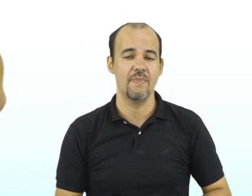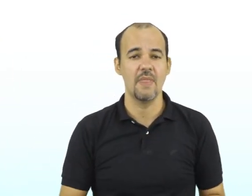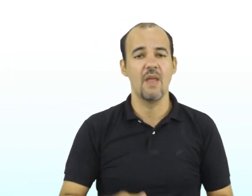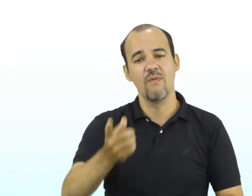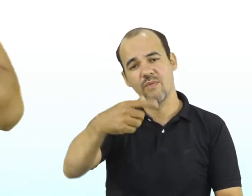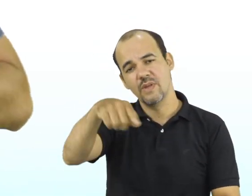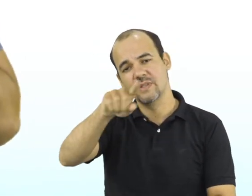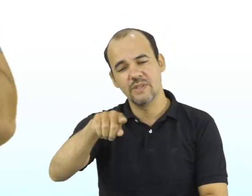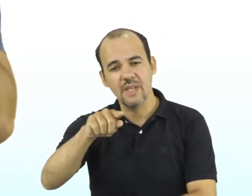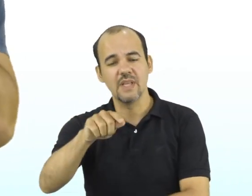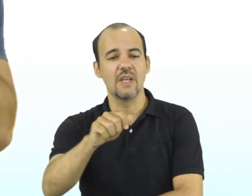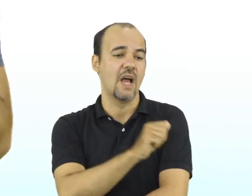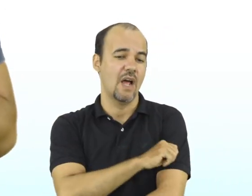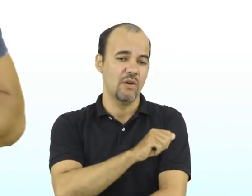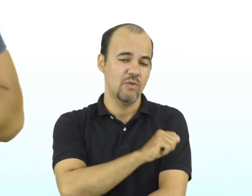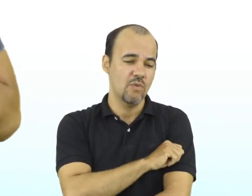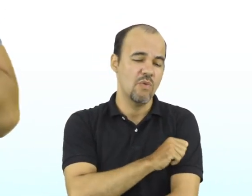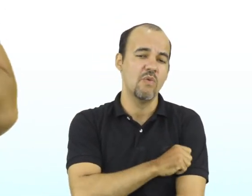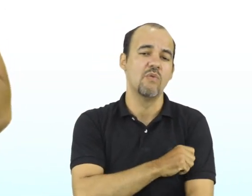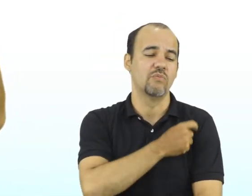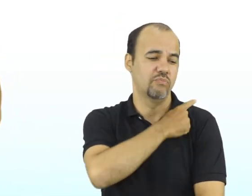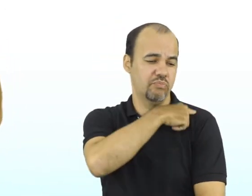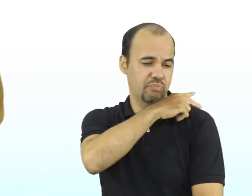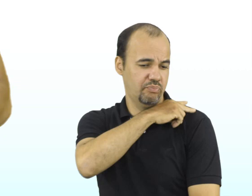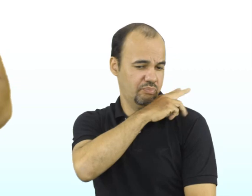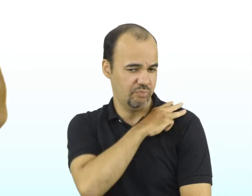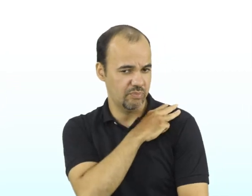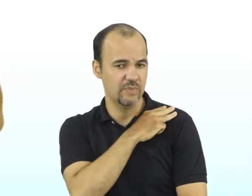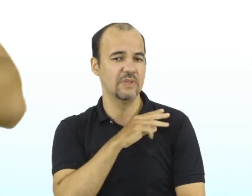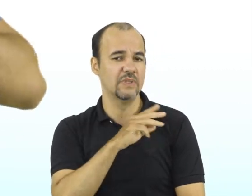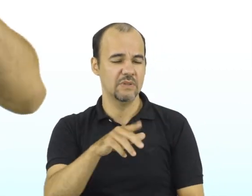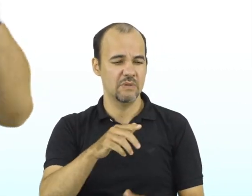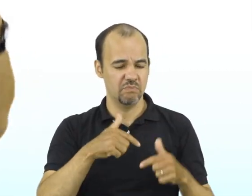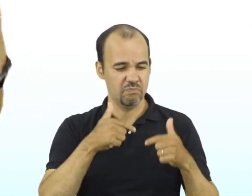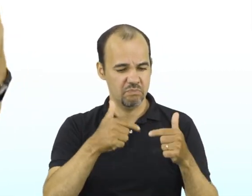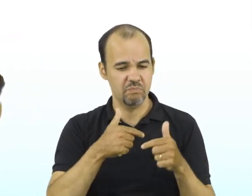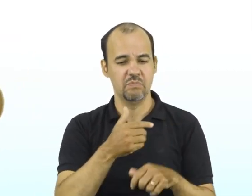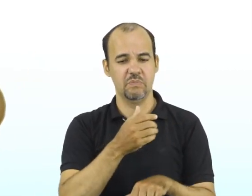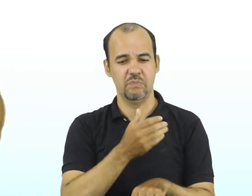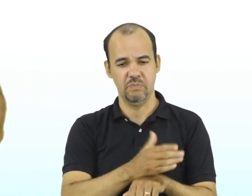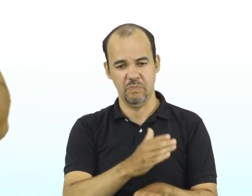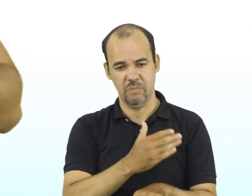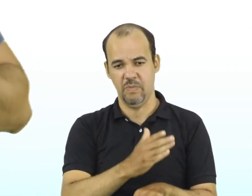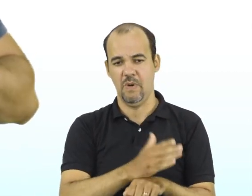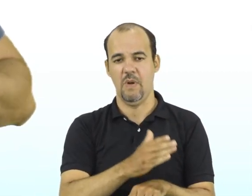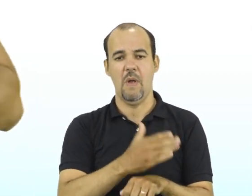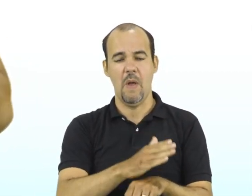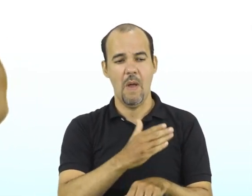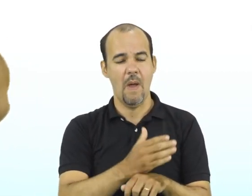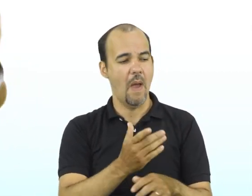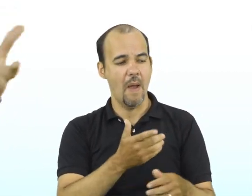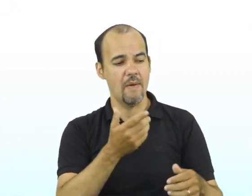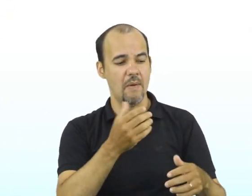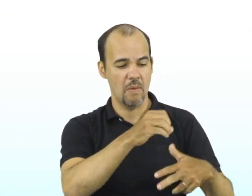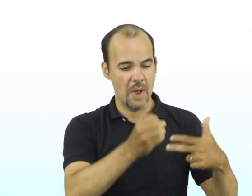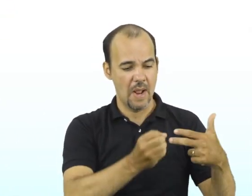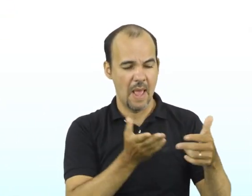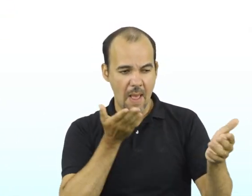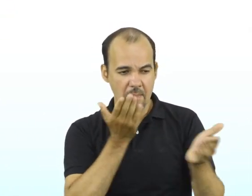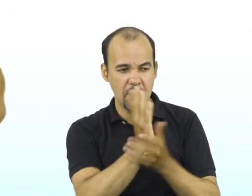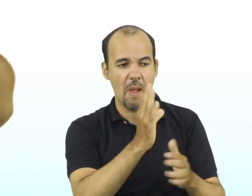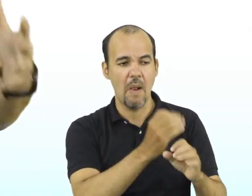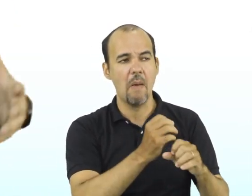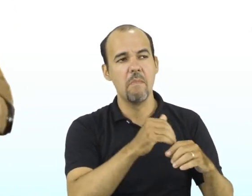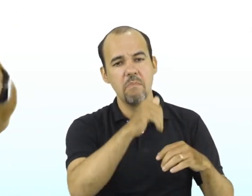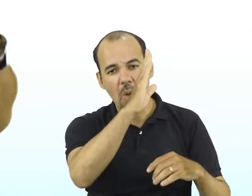de ensino médio, que está se preparando, se dedicando para obter a tão sonhada aprovação nas universidades aqui de Pernambuco,